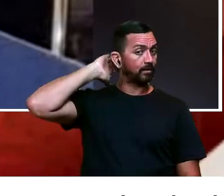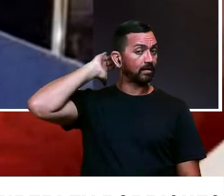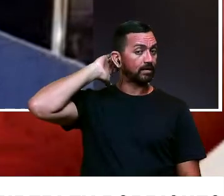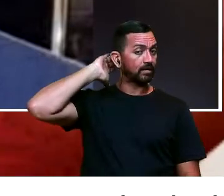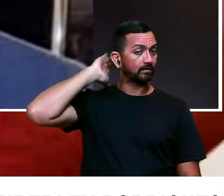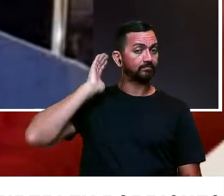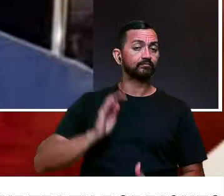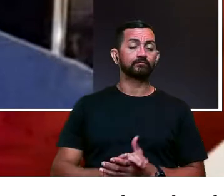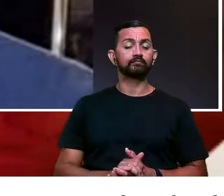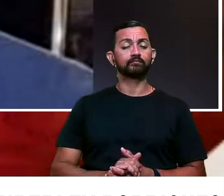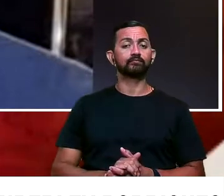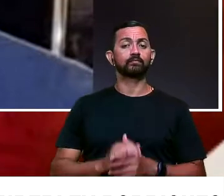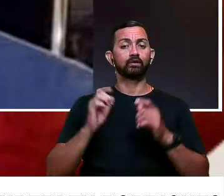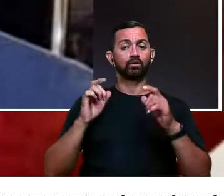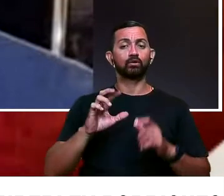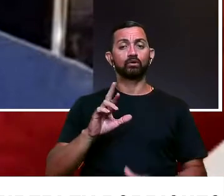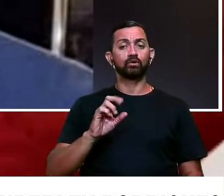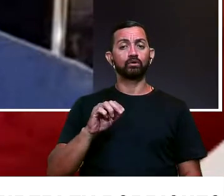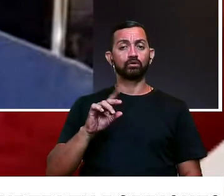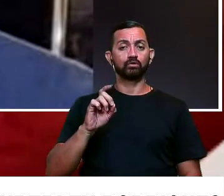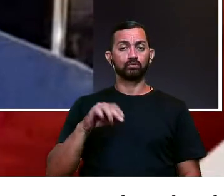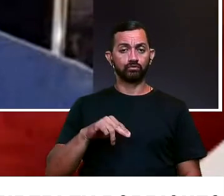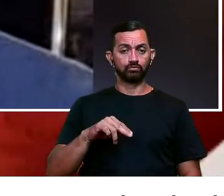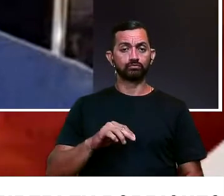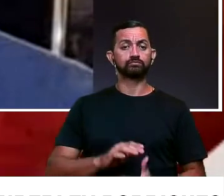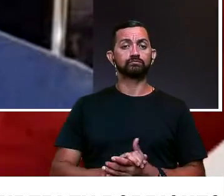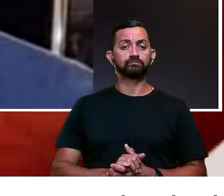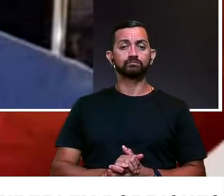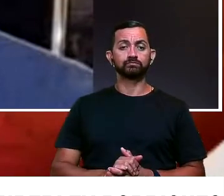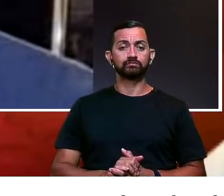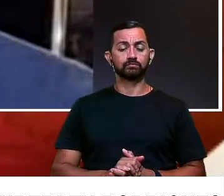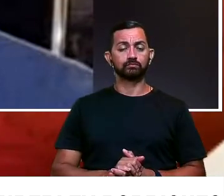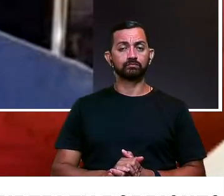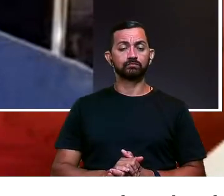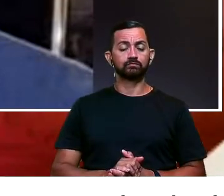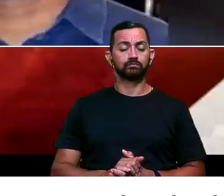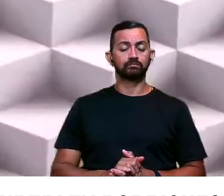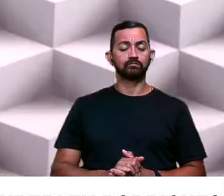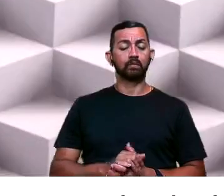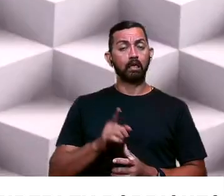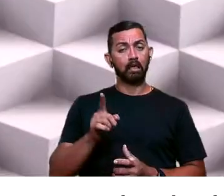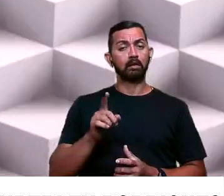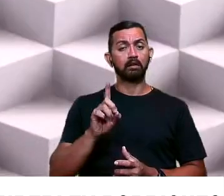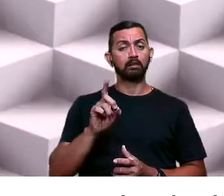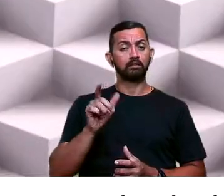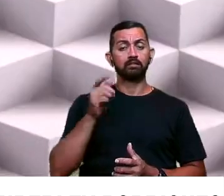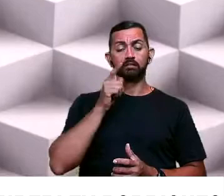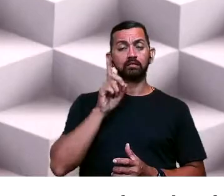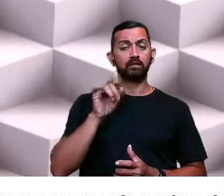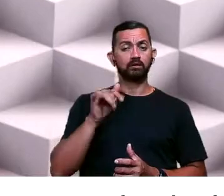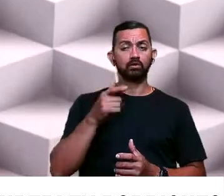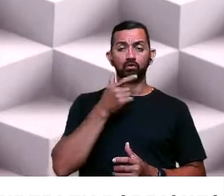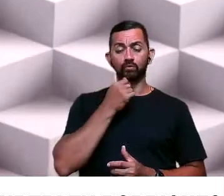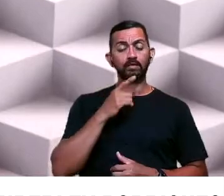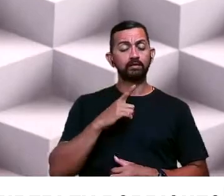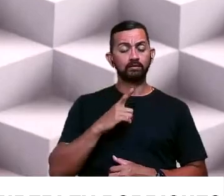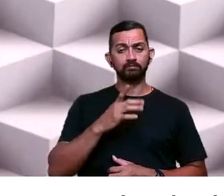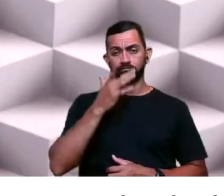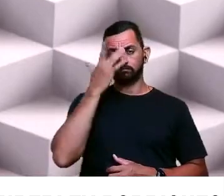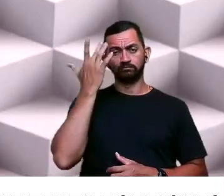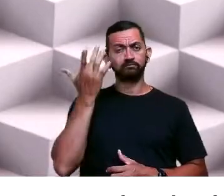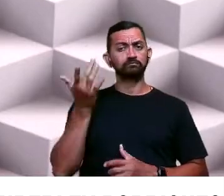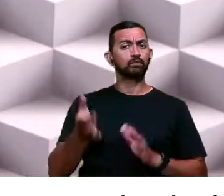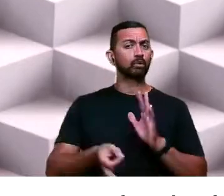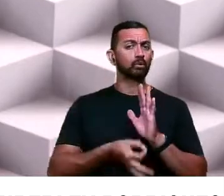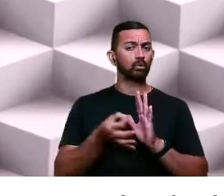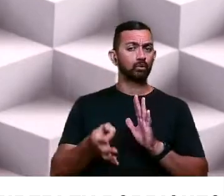Pará, especificamente em Rondon do Pará, se eu não me engano, é essa informação mesmo, em Rondon do Pará, que é de onde o Danilo é. E aí, Mônica, as